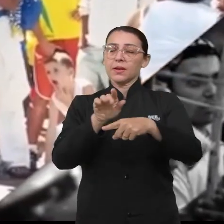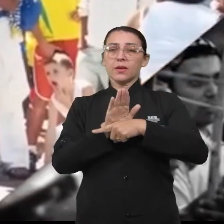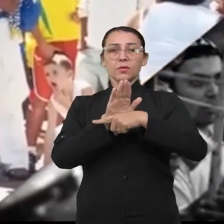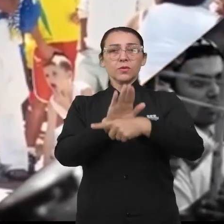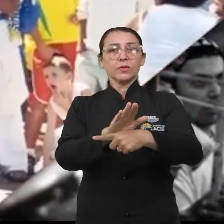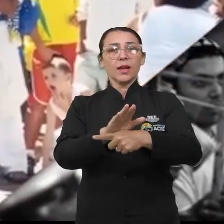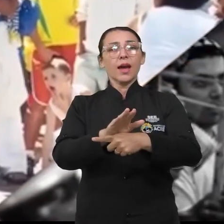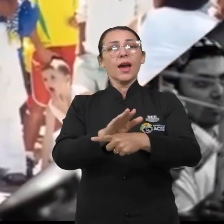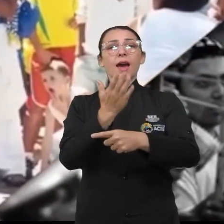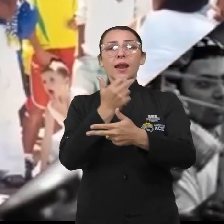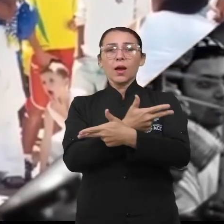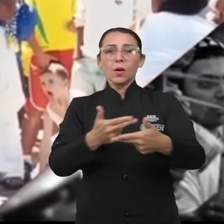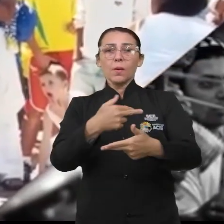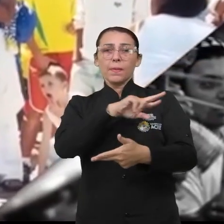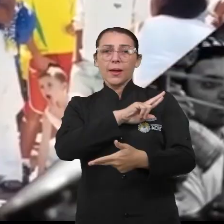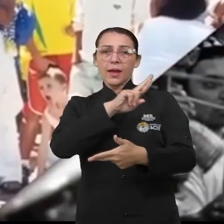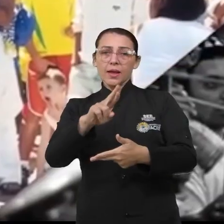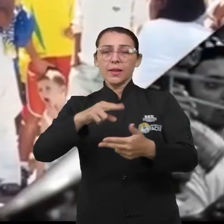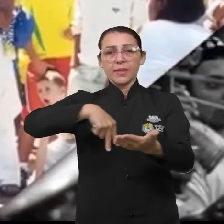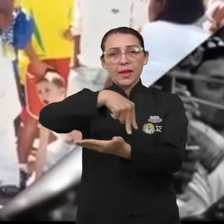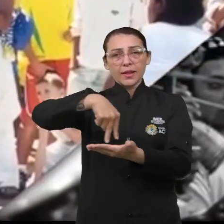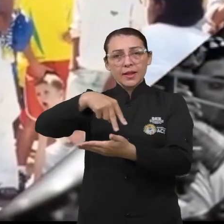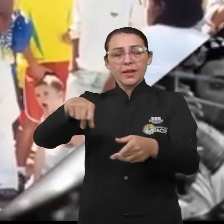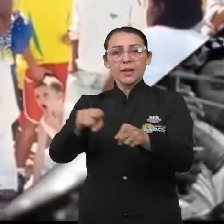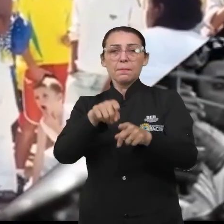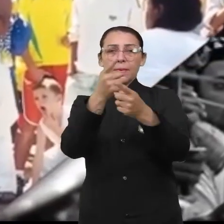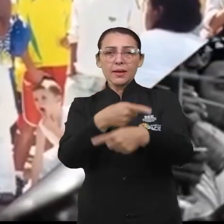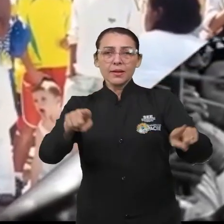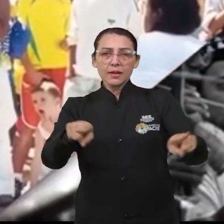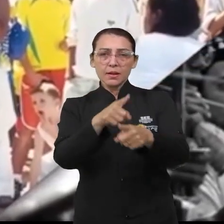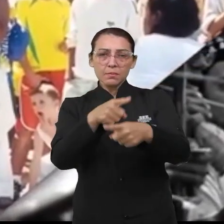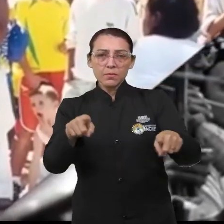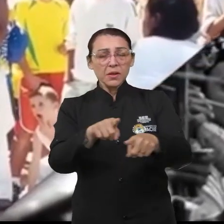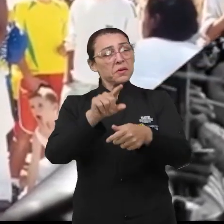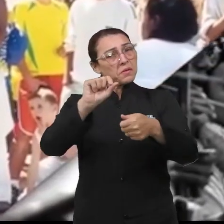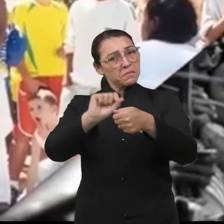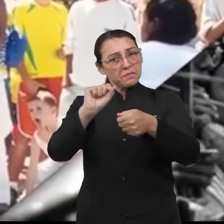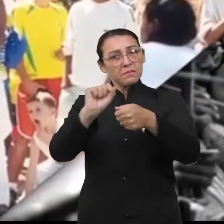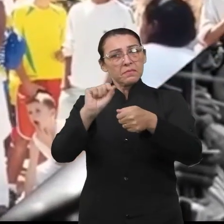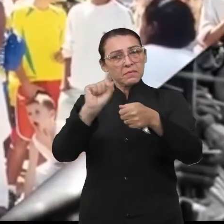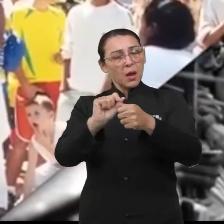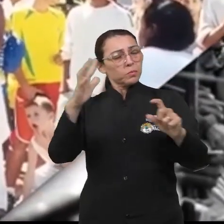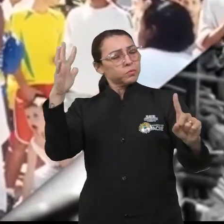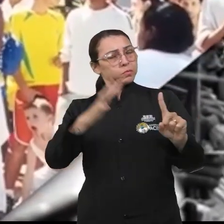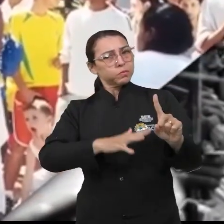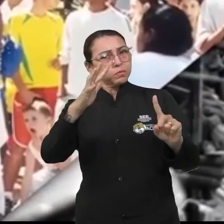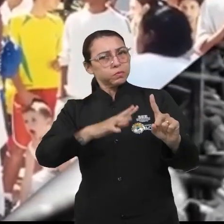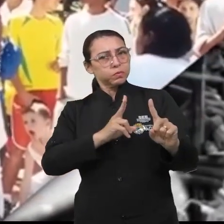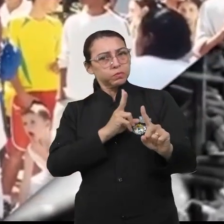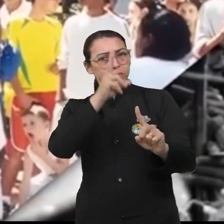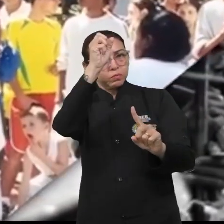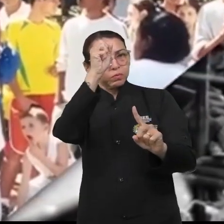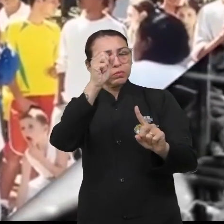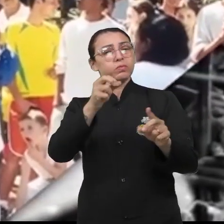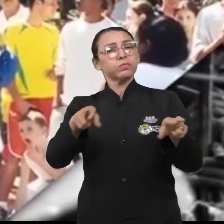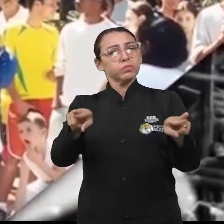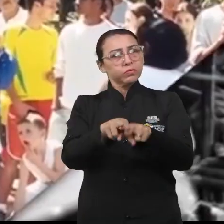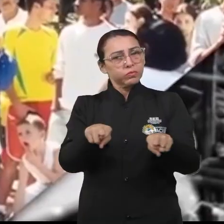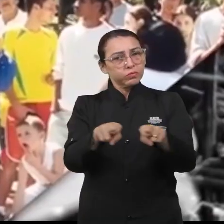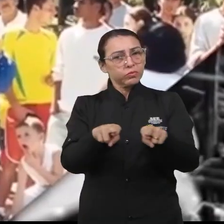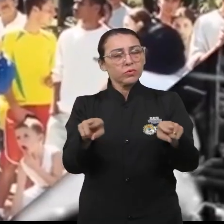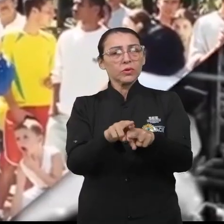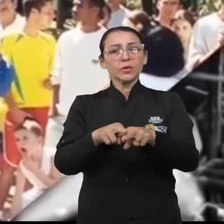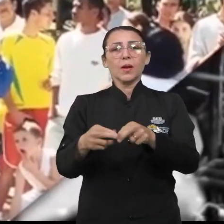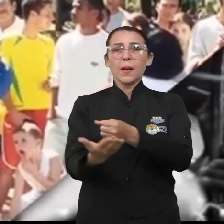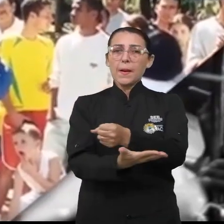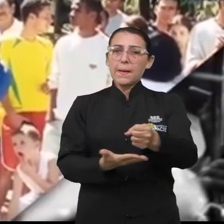na culinária, na religião, na dança e na música, que foi uma das influências mais fortes nos ritmos que são a